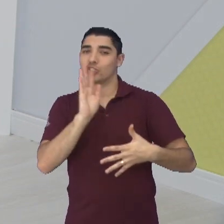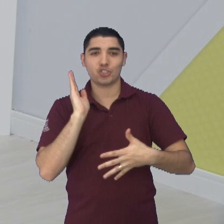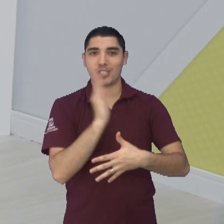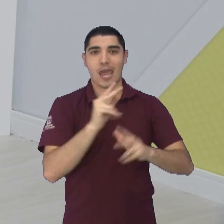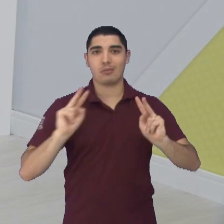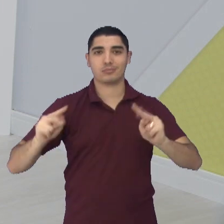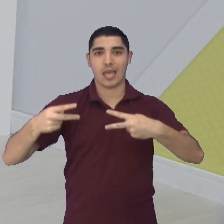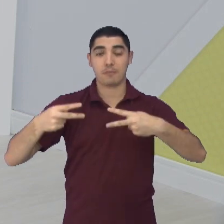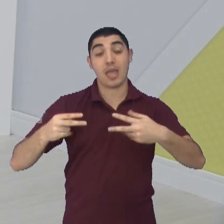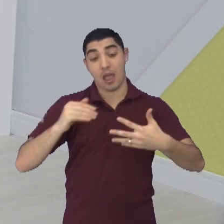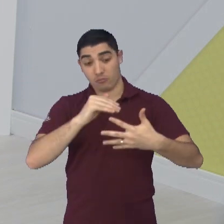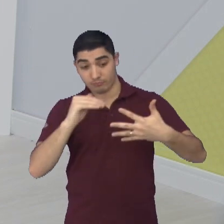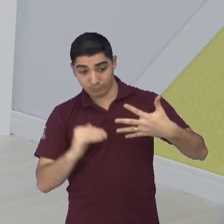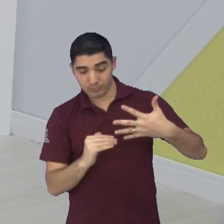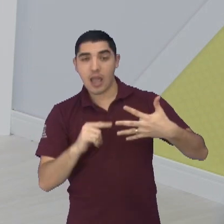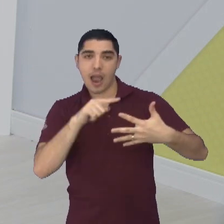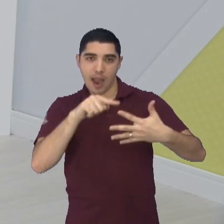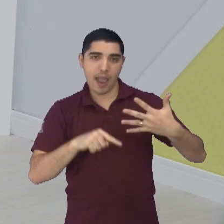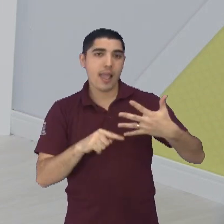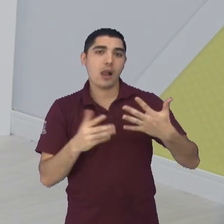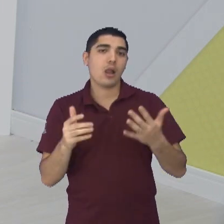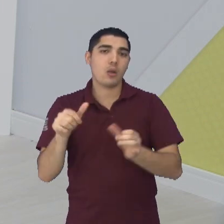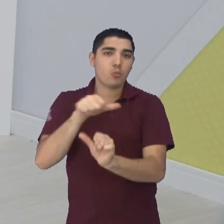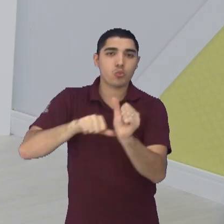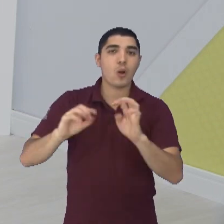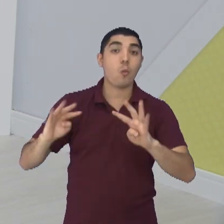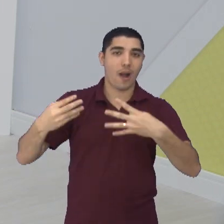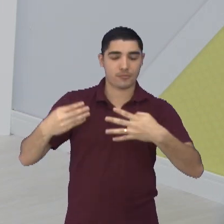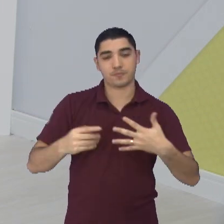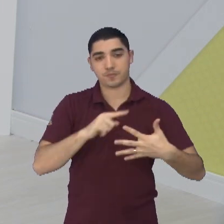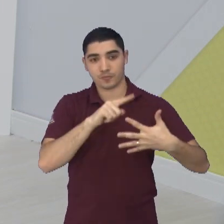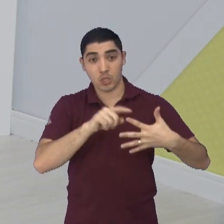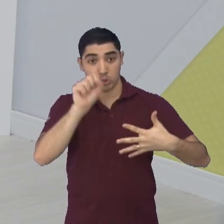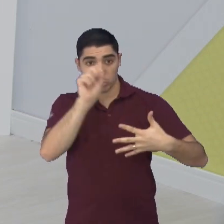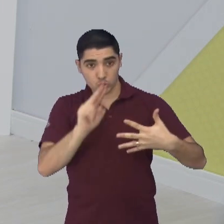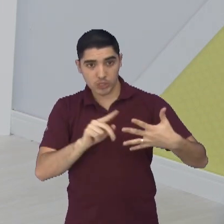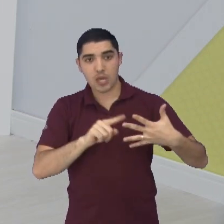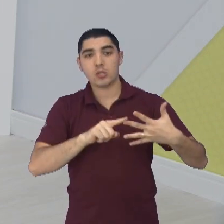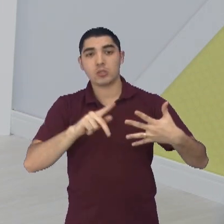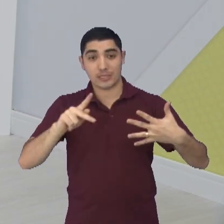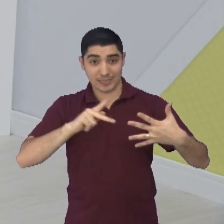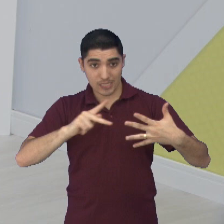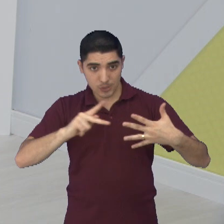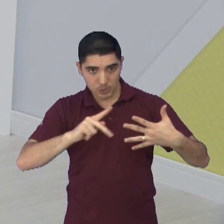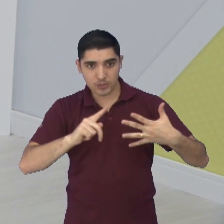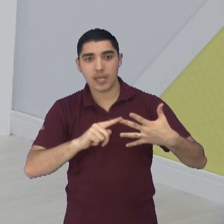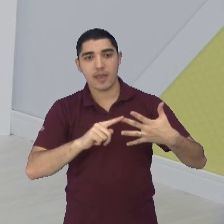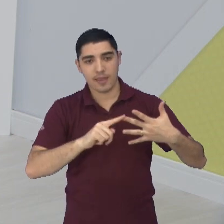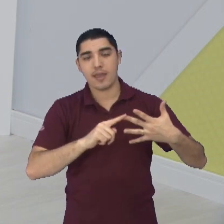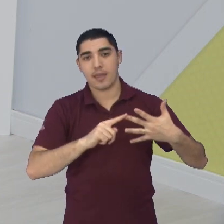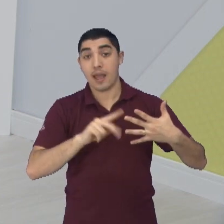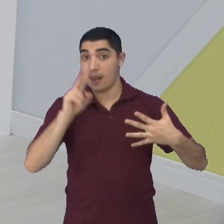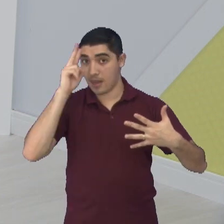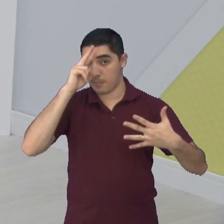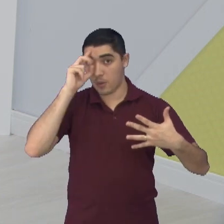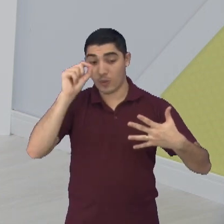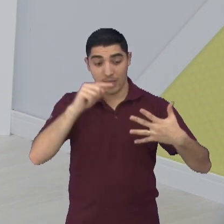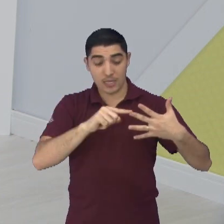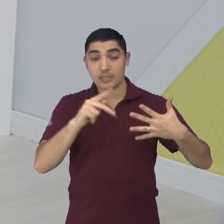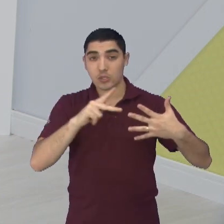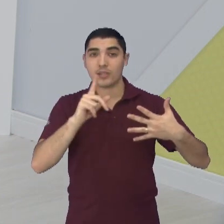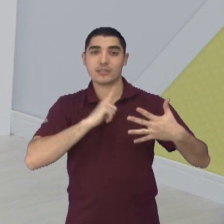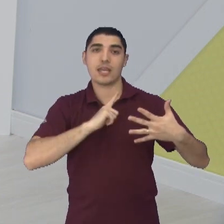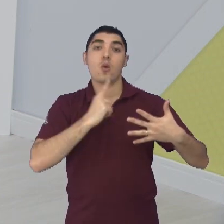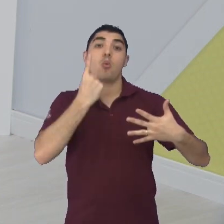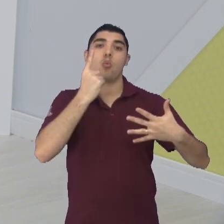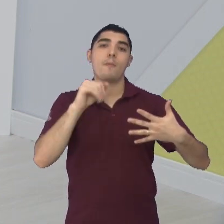os times que estão abaixo fariam uma espécie de quartas de final. Suzano, Farmacon de vôlei, aparece agora na terceira posição. Lembrando que o São José tem um jogo a mais em relação